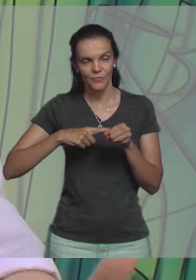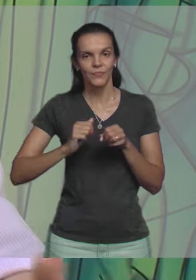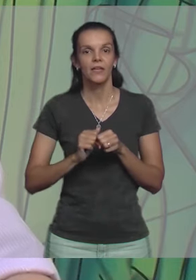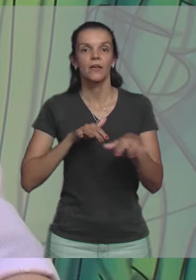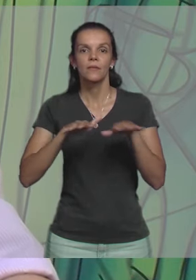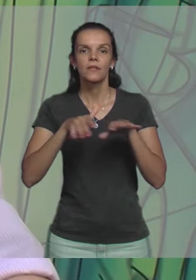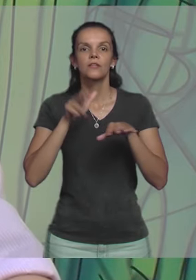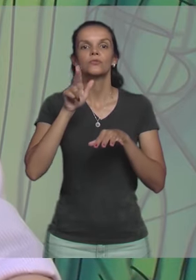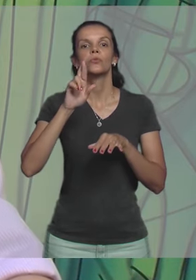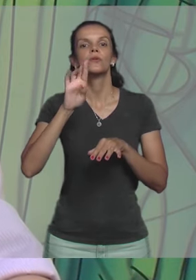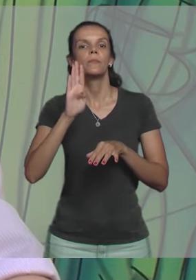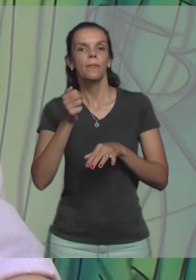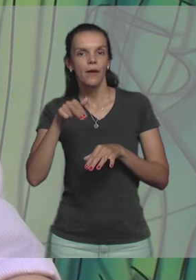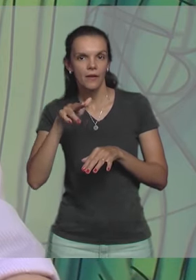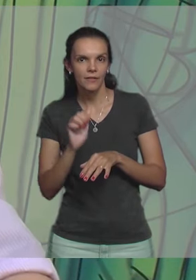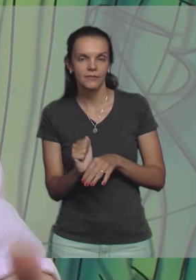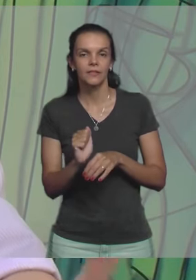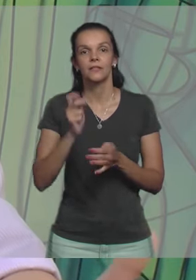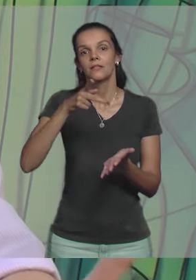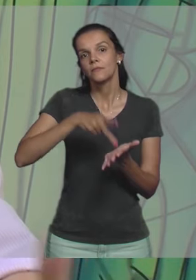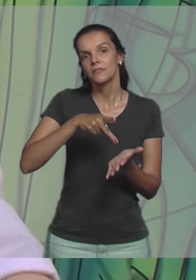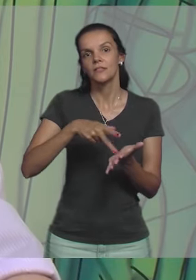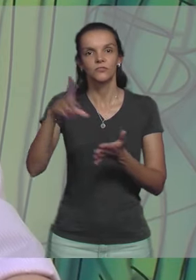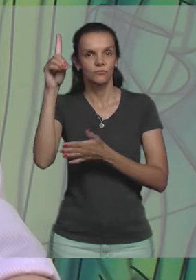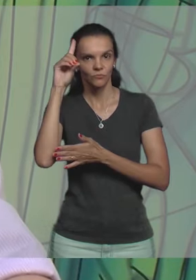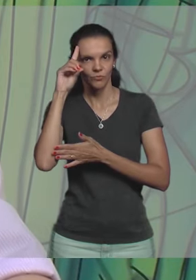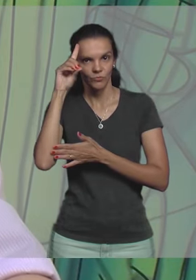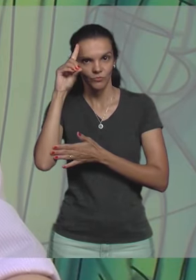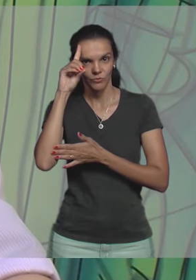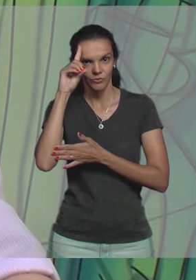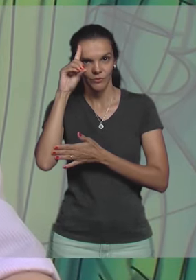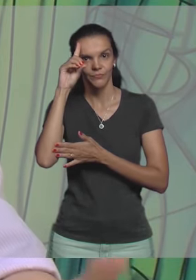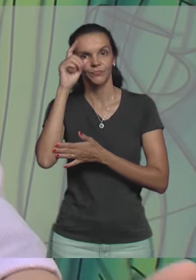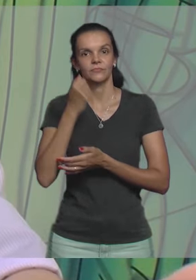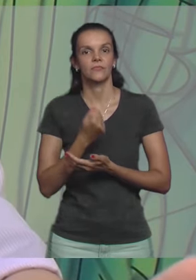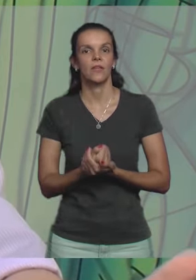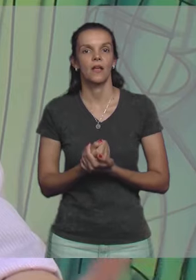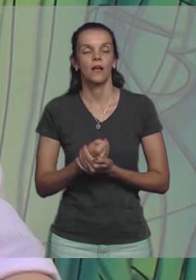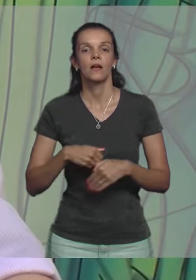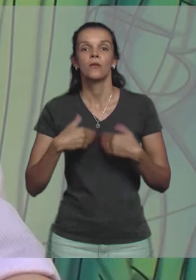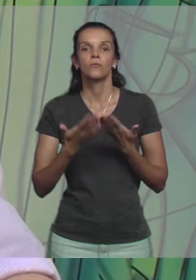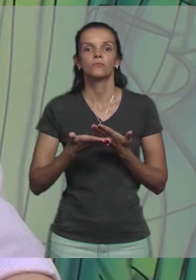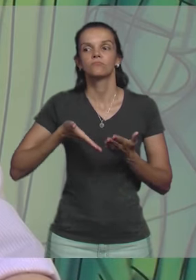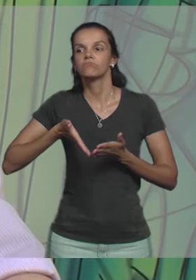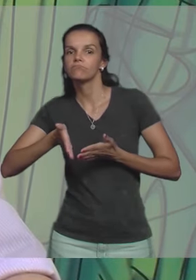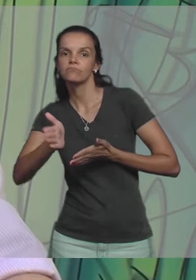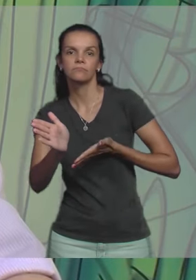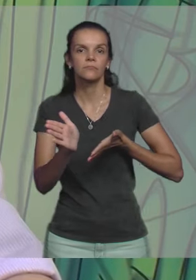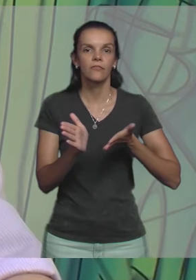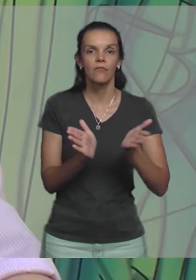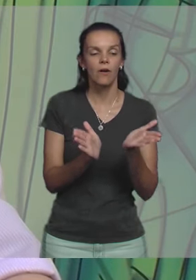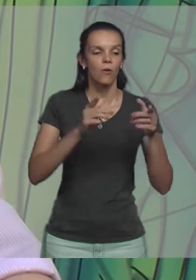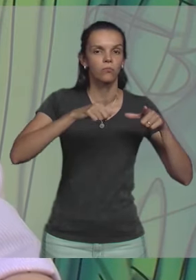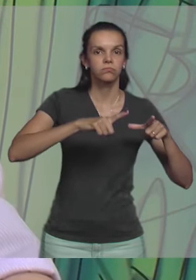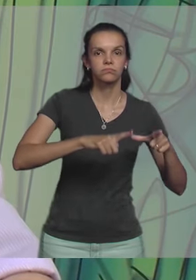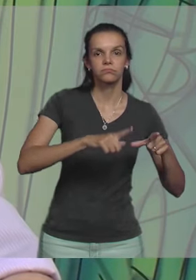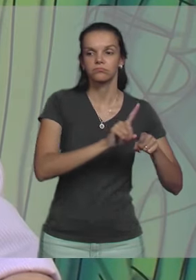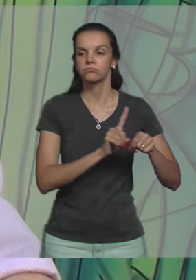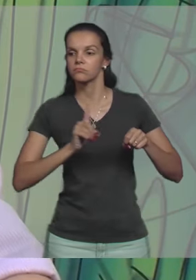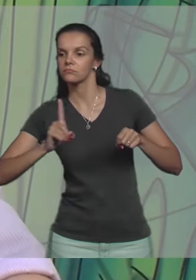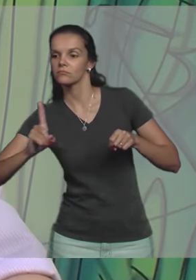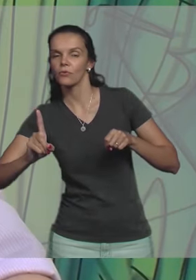mobilidade urbana, ela está presente no nosso dia a dia, né? À medida que a gente se desloca, onde nós estamos para